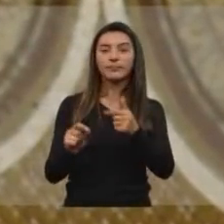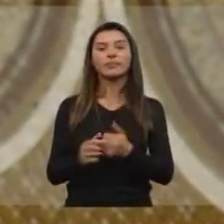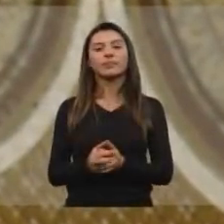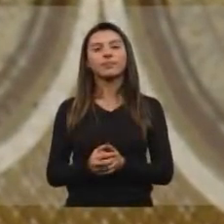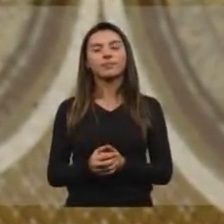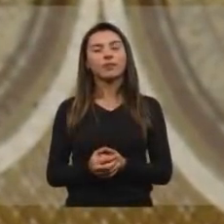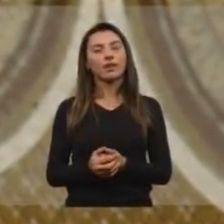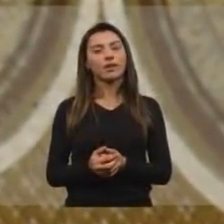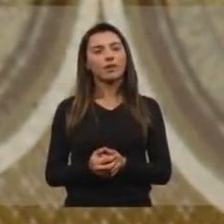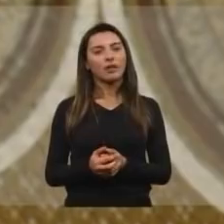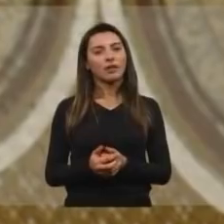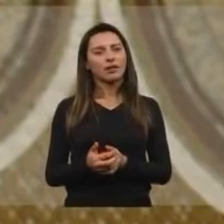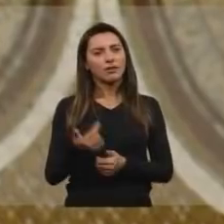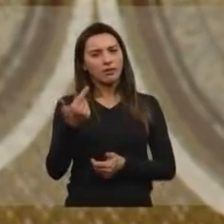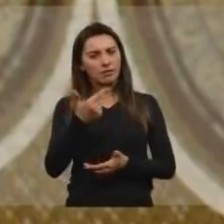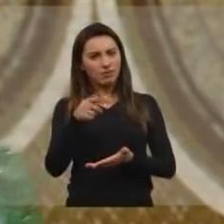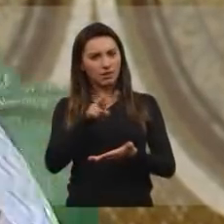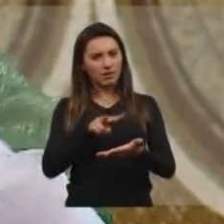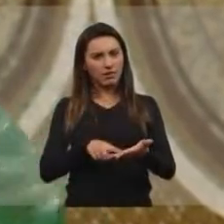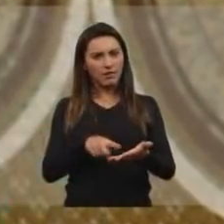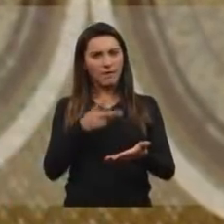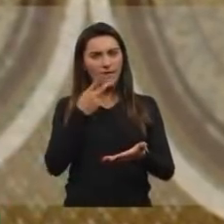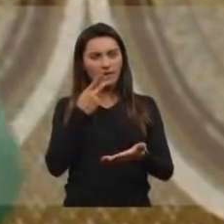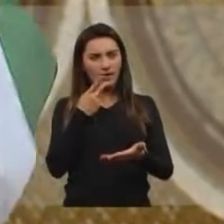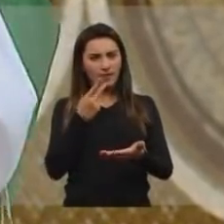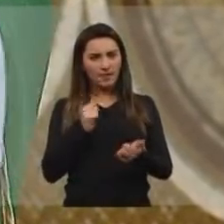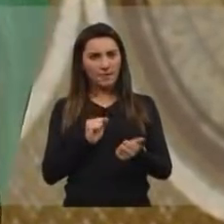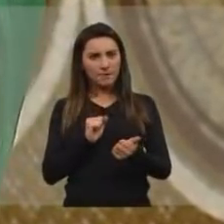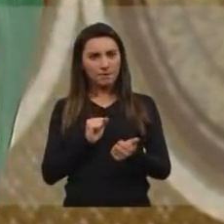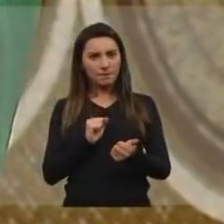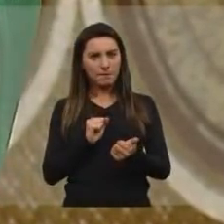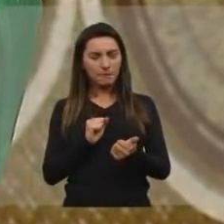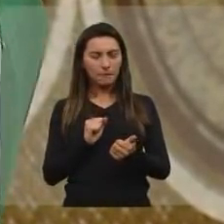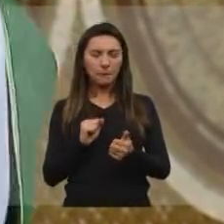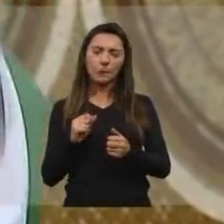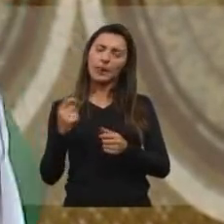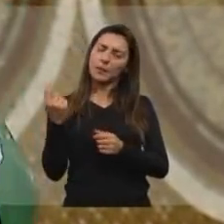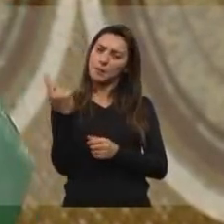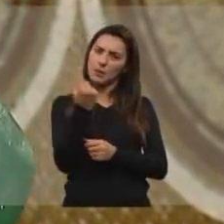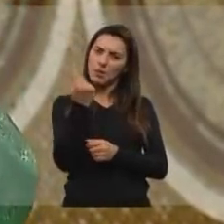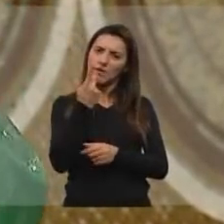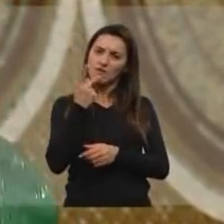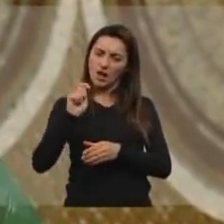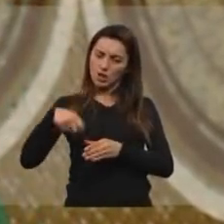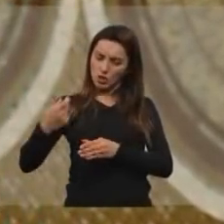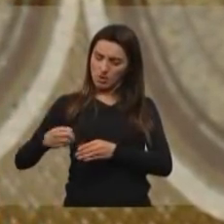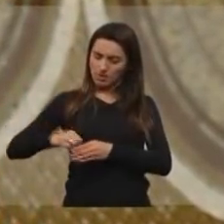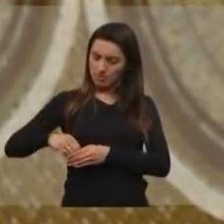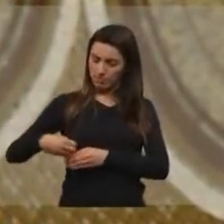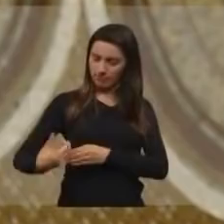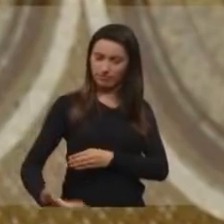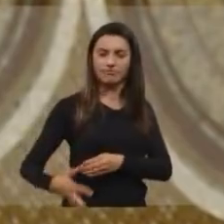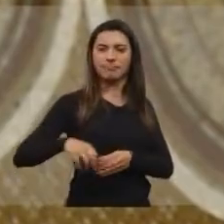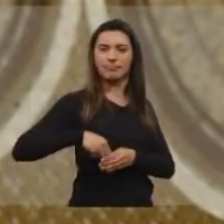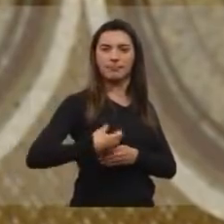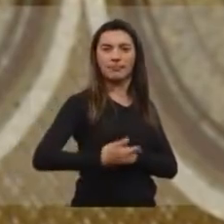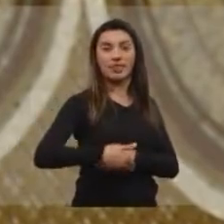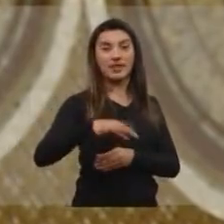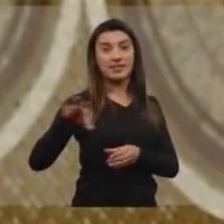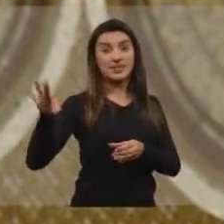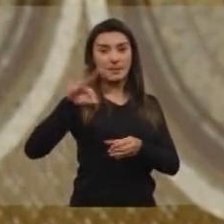e se fala do terreno se a primeira parte da parábola enfatiza a a semente